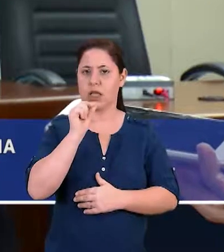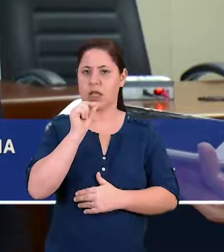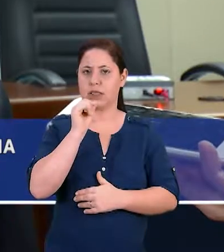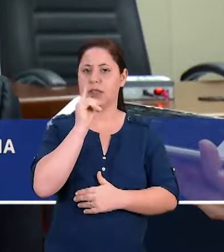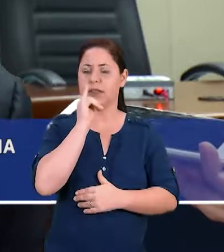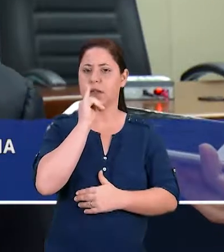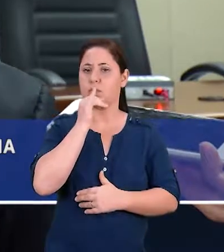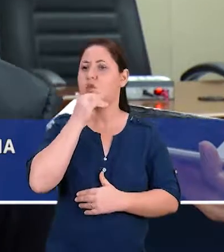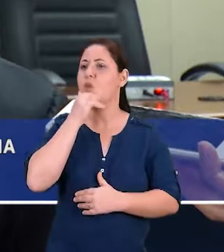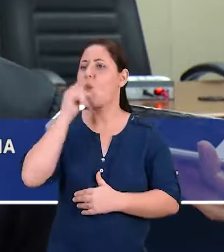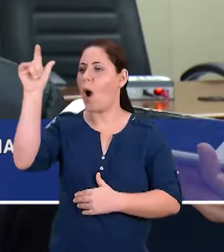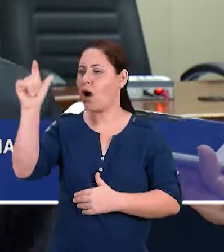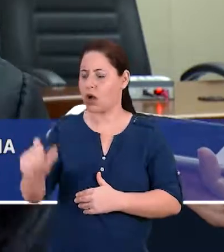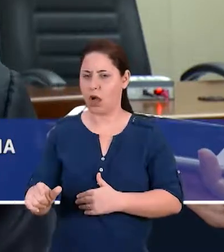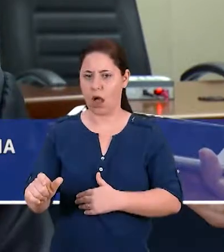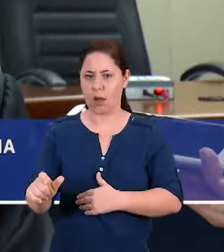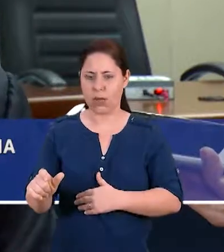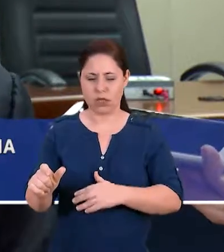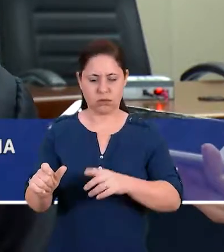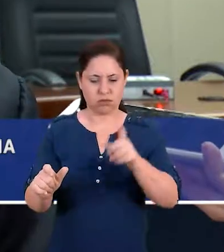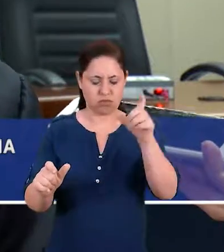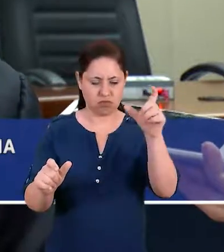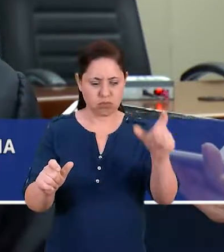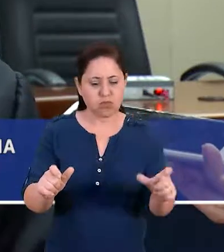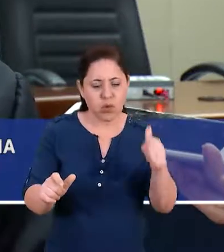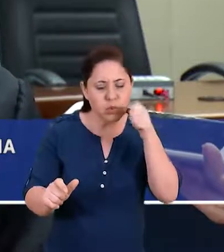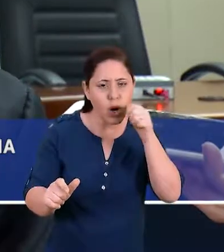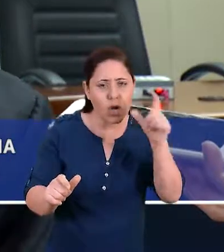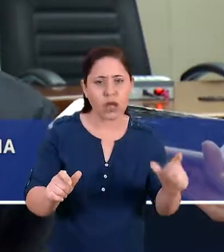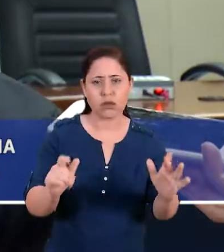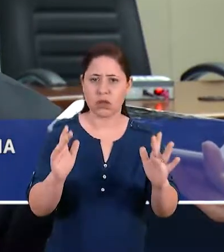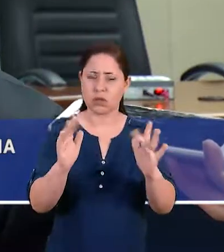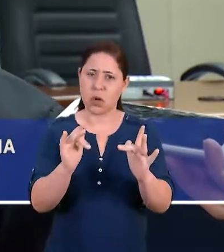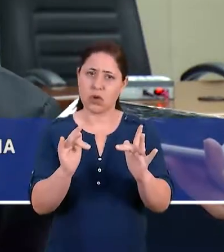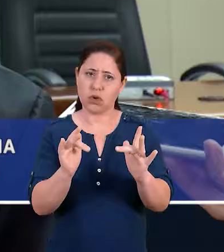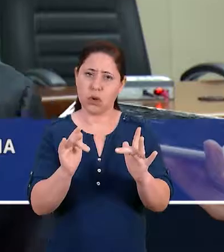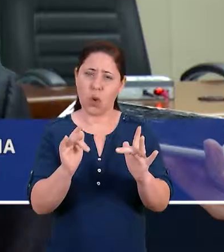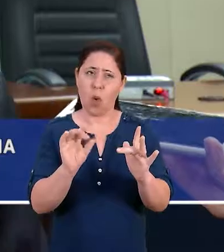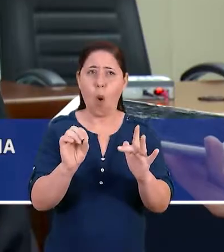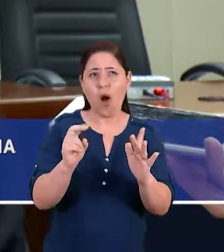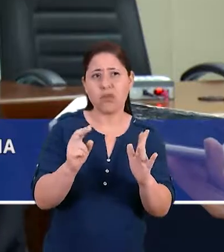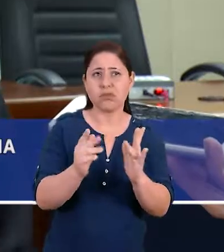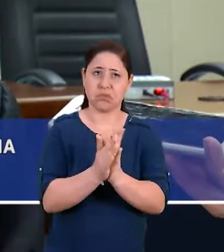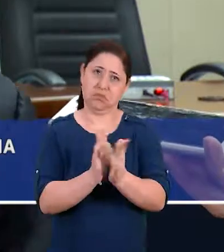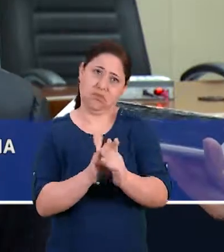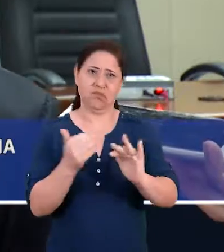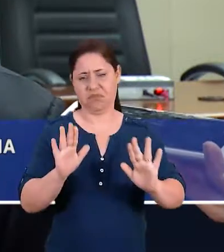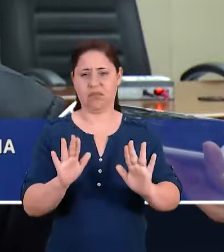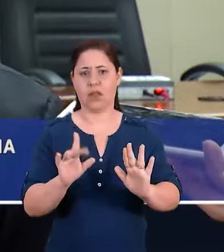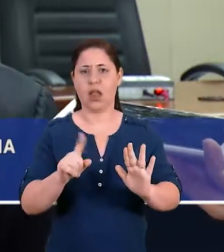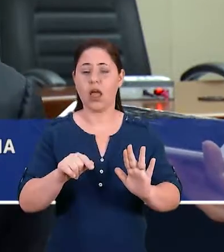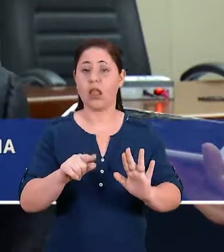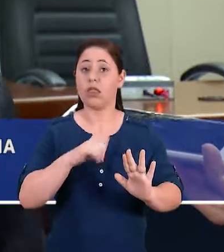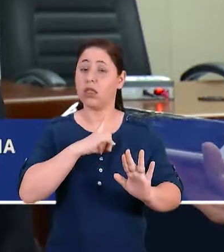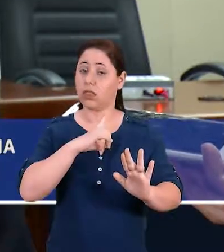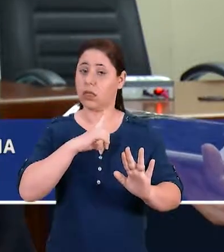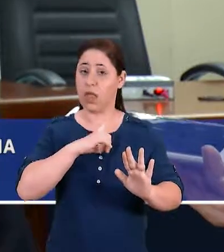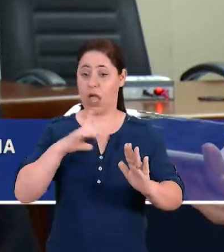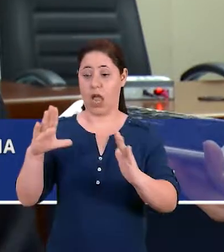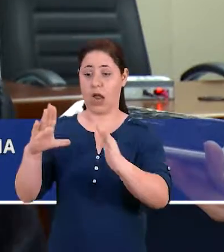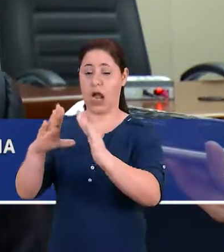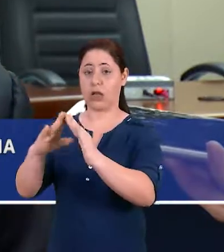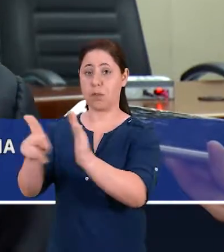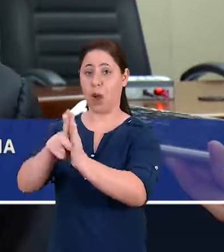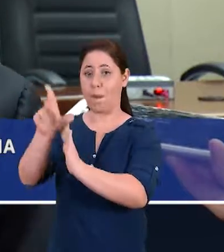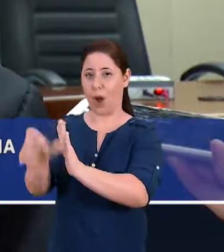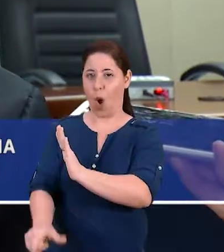entender que um homem que se relaciona com uma mulher, um namoro, né, não necessariamente nem um casamento, ele tem